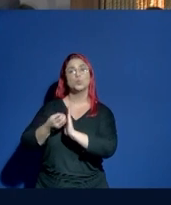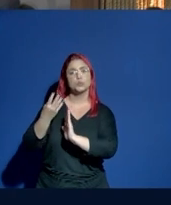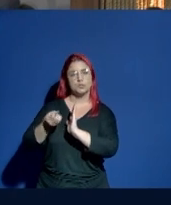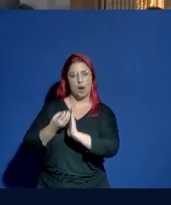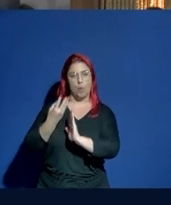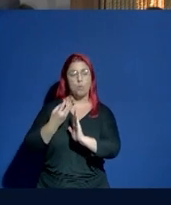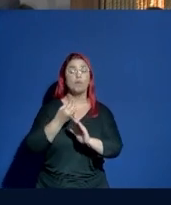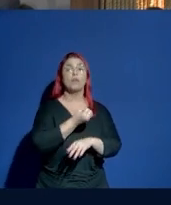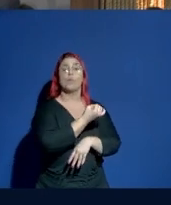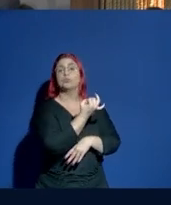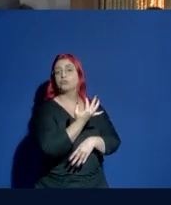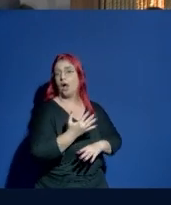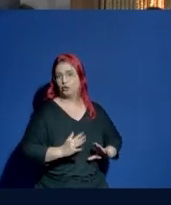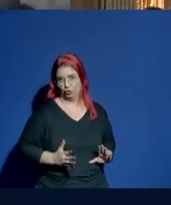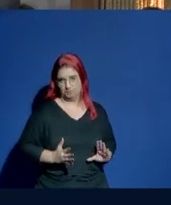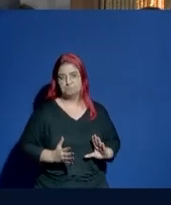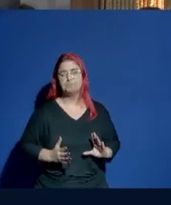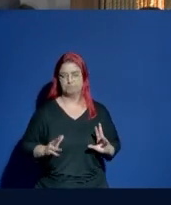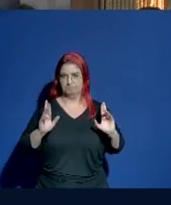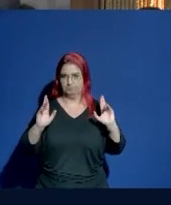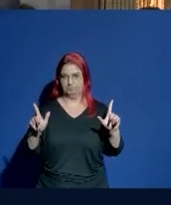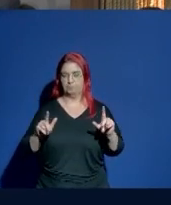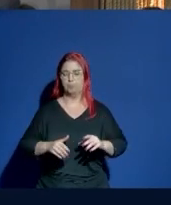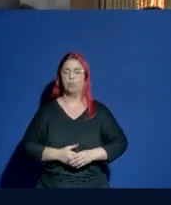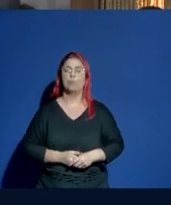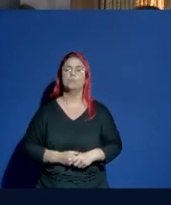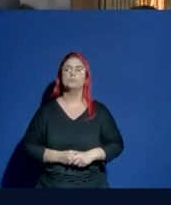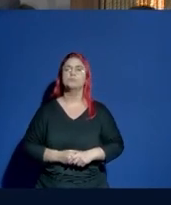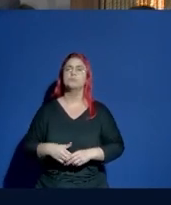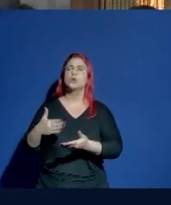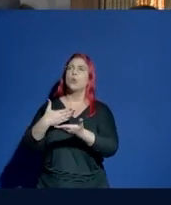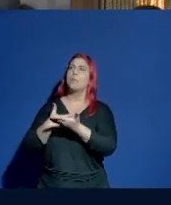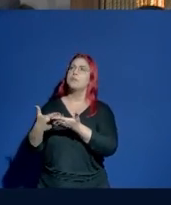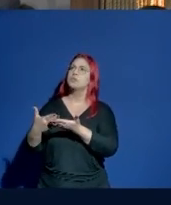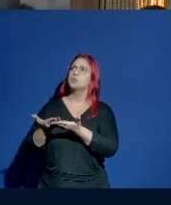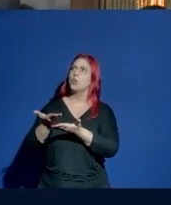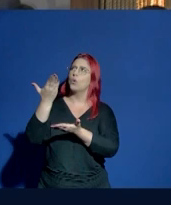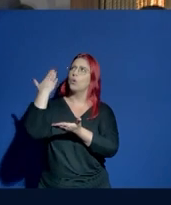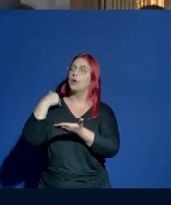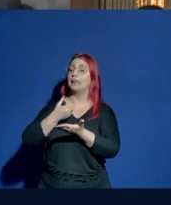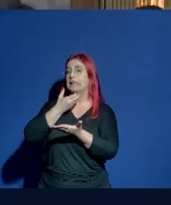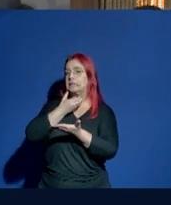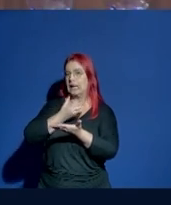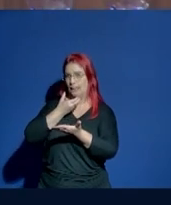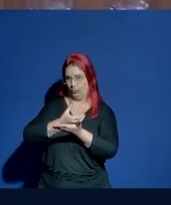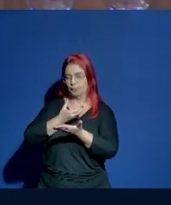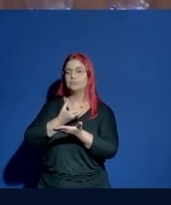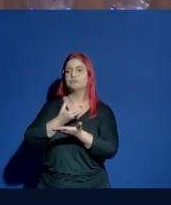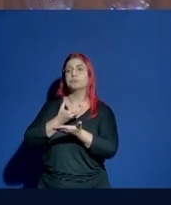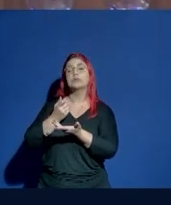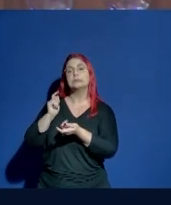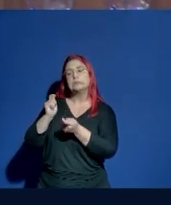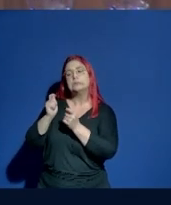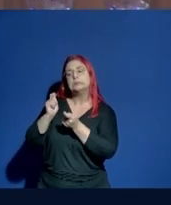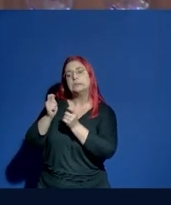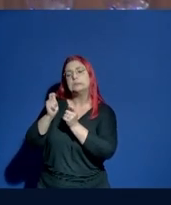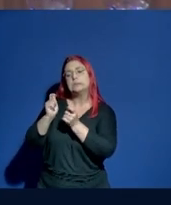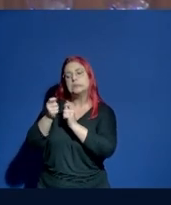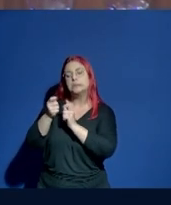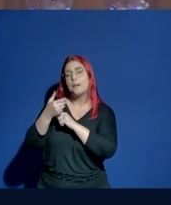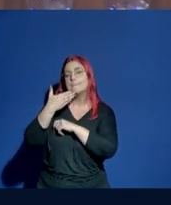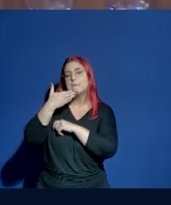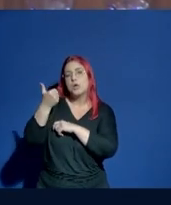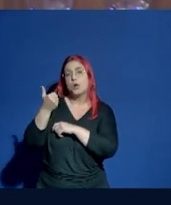a demanda, que começou em dezembro do ano passado e que está vindo se ajustando para